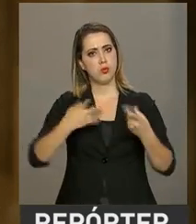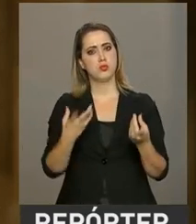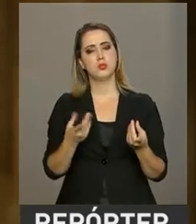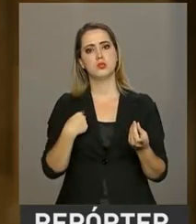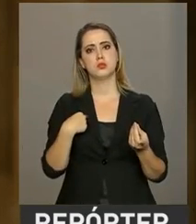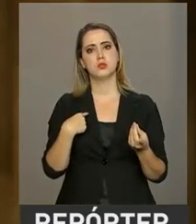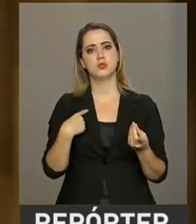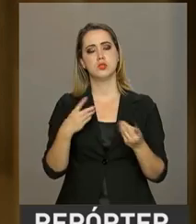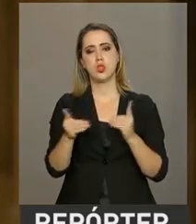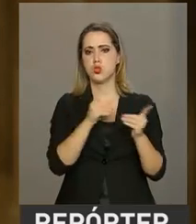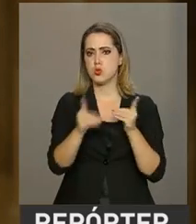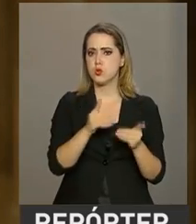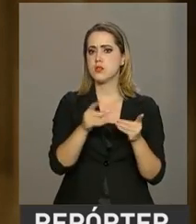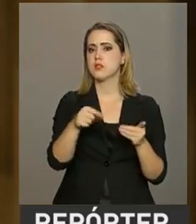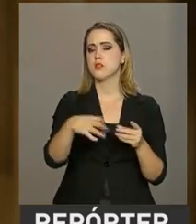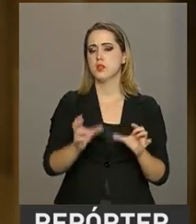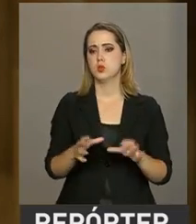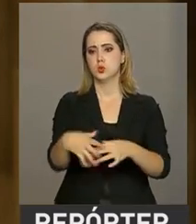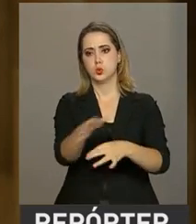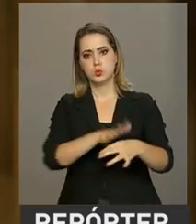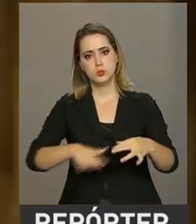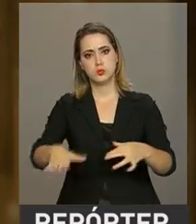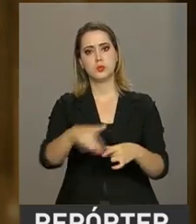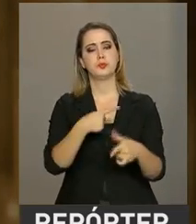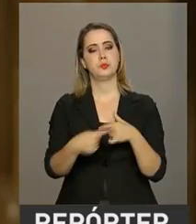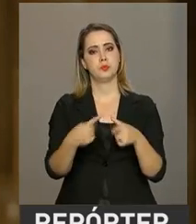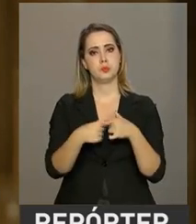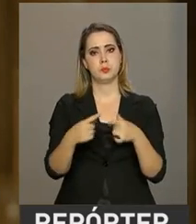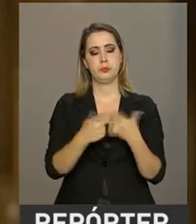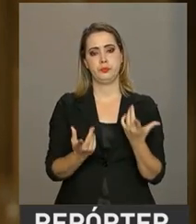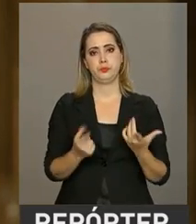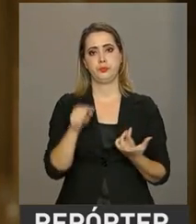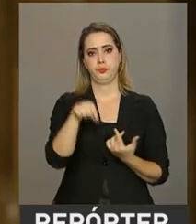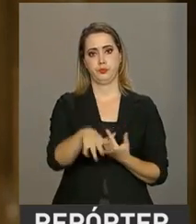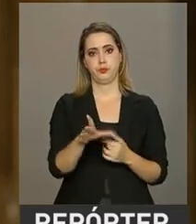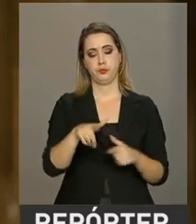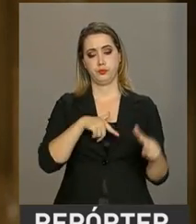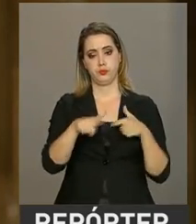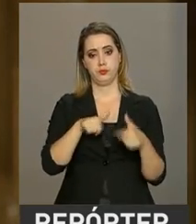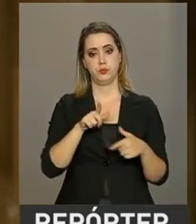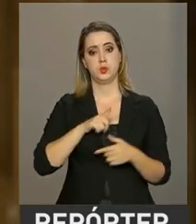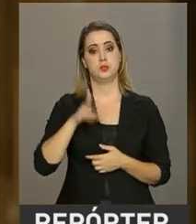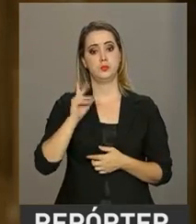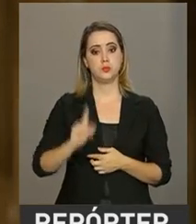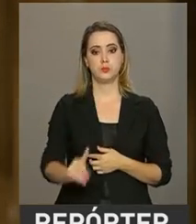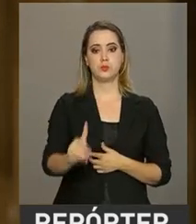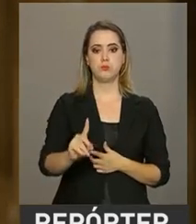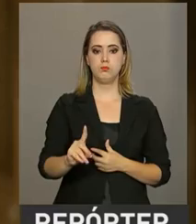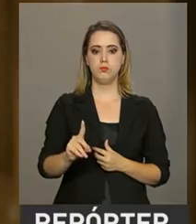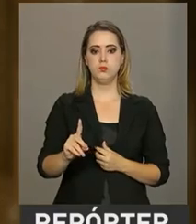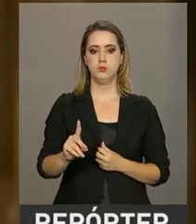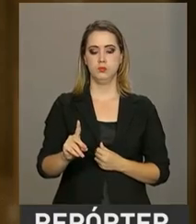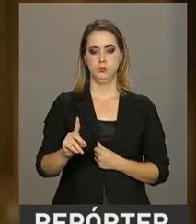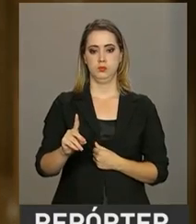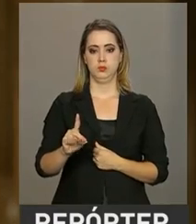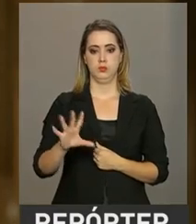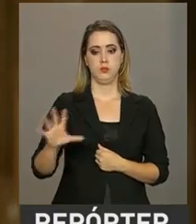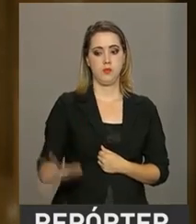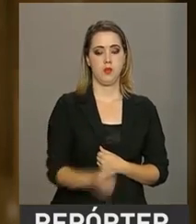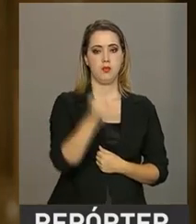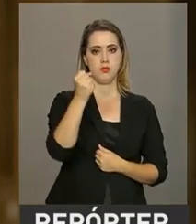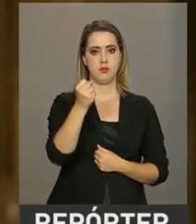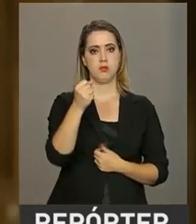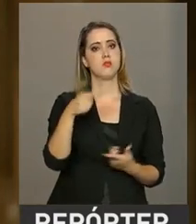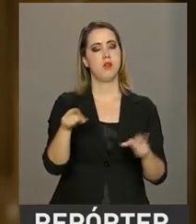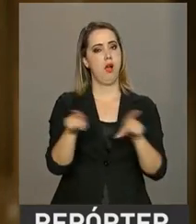de dano moral coletivo dos trabalhadores. E esses trabalhadores, além de terem direito a resgatar, a receber 3 meses